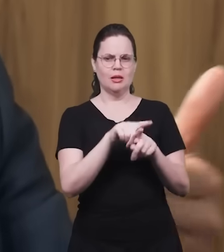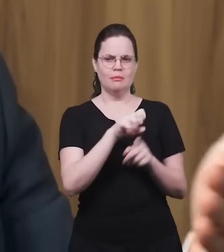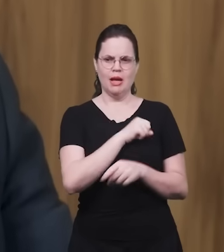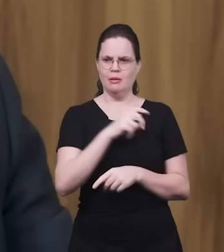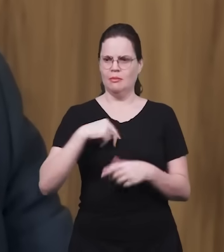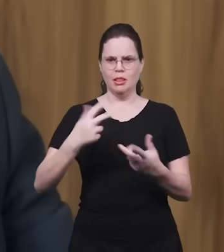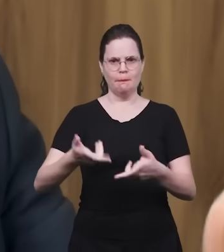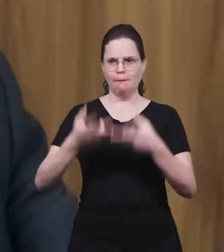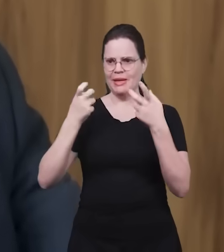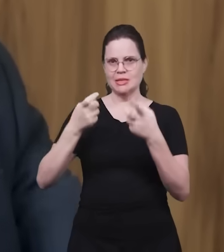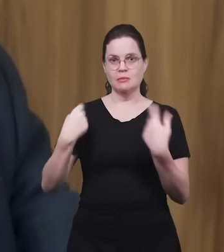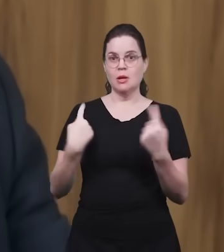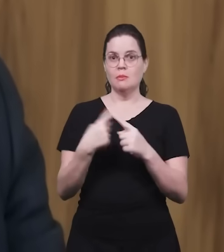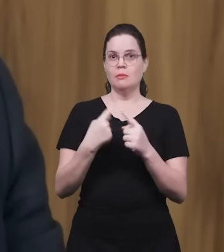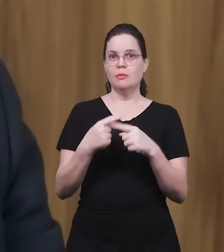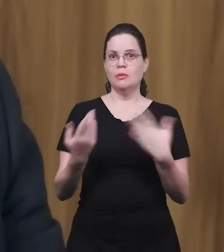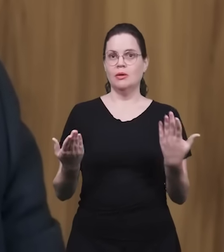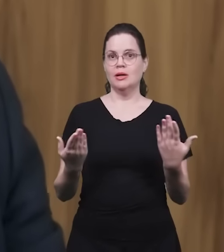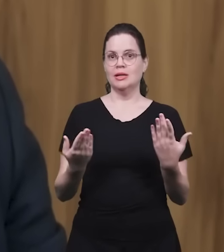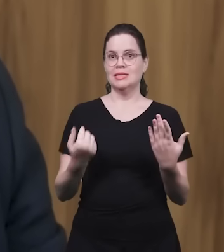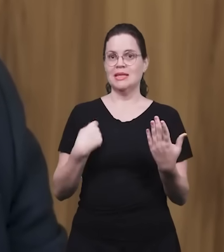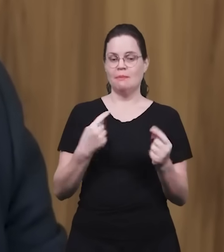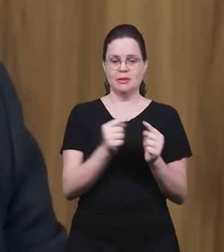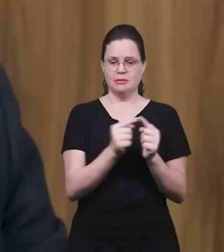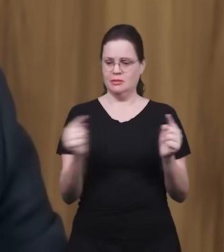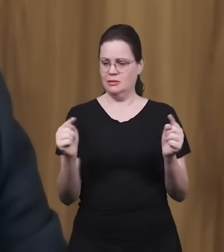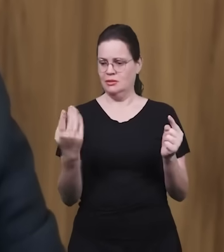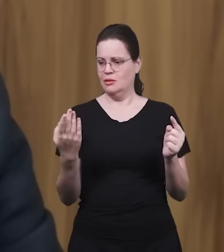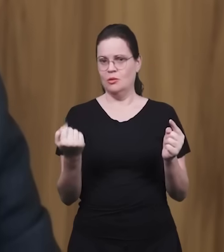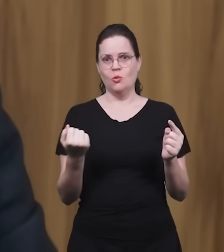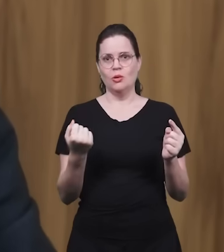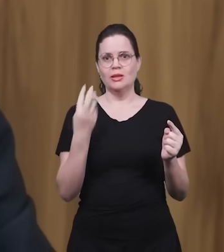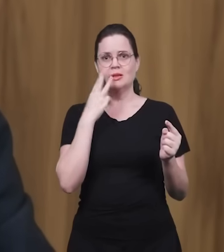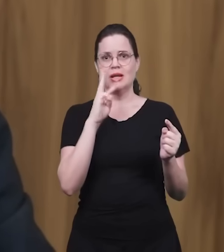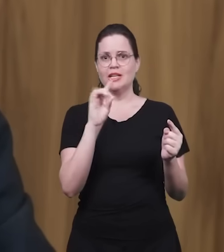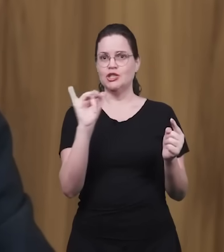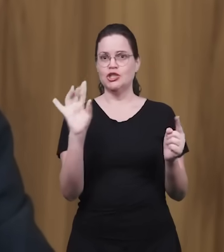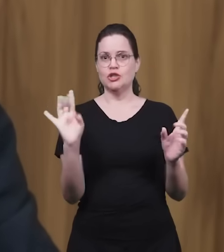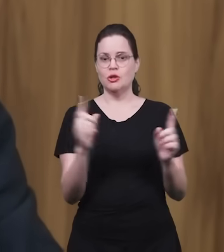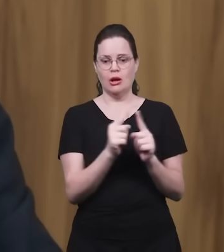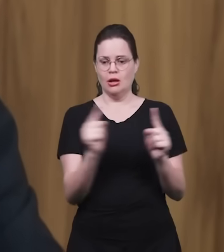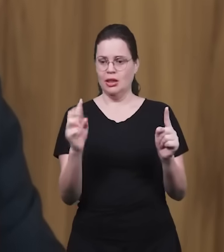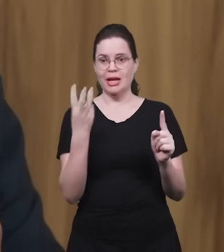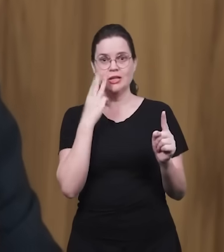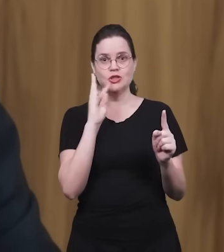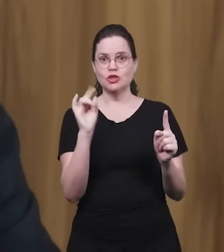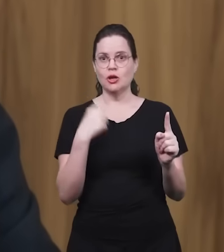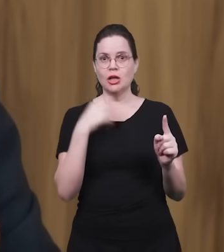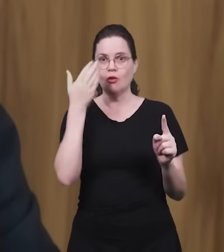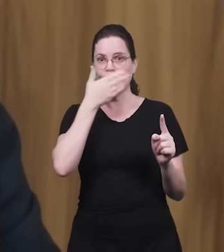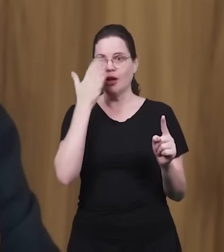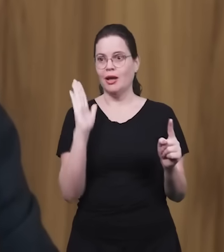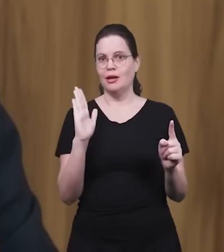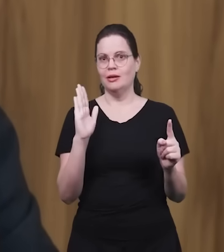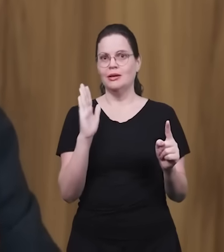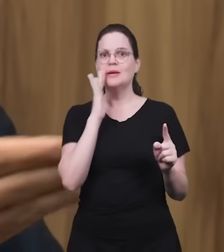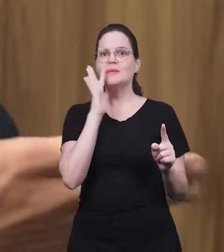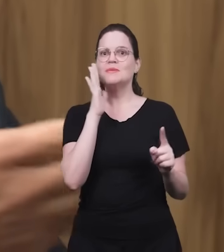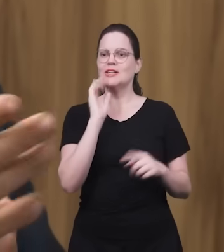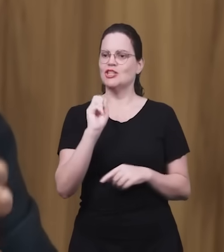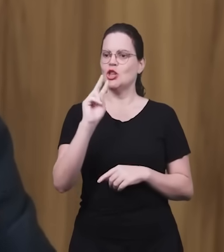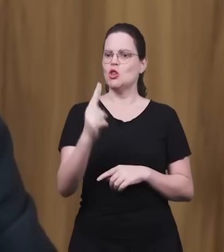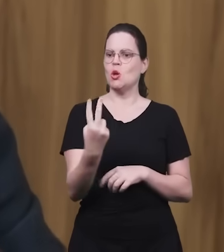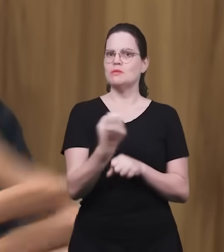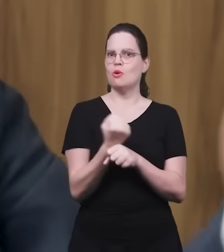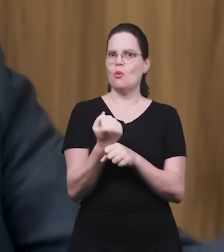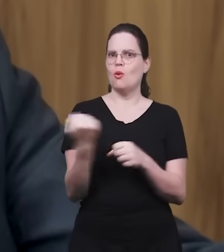não reconheceram Jesus com uma semana de distância. Imagina agora nós, 2000 anos longe